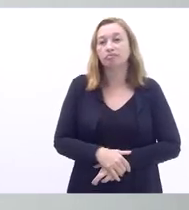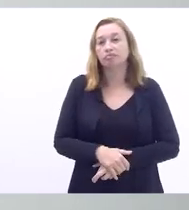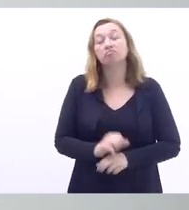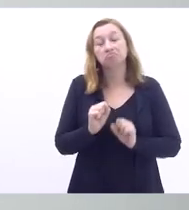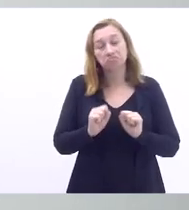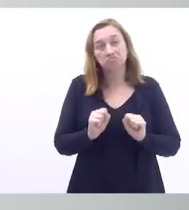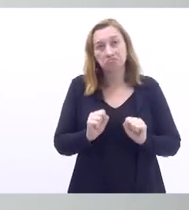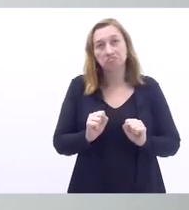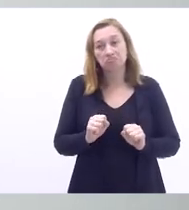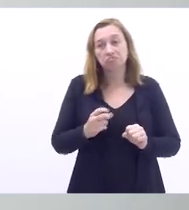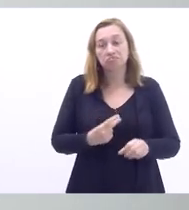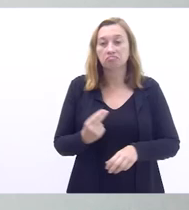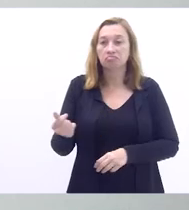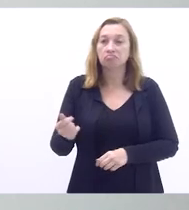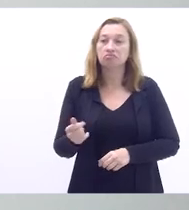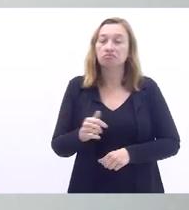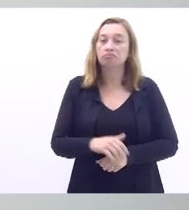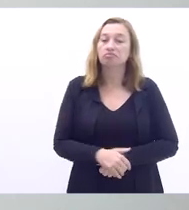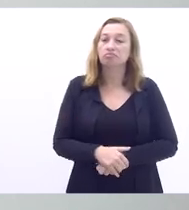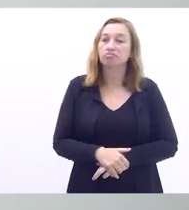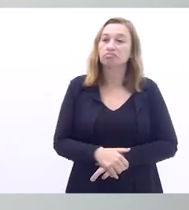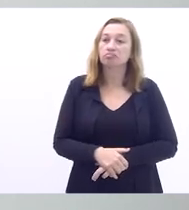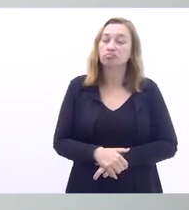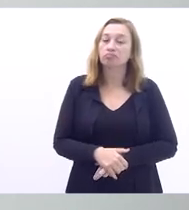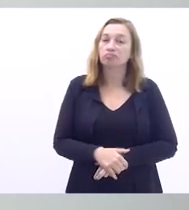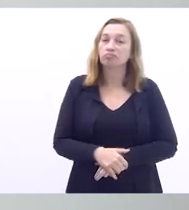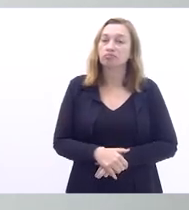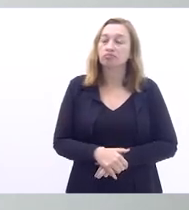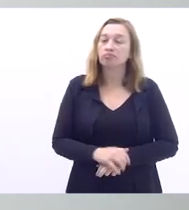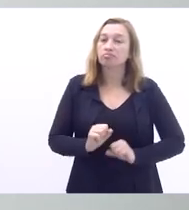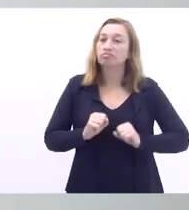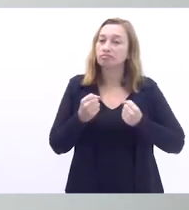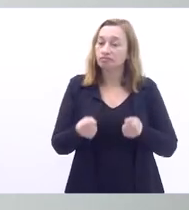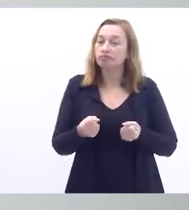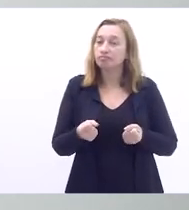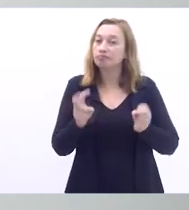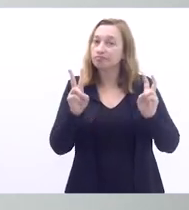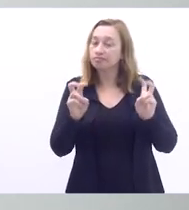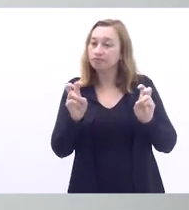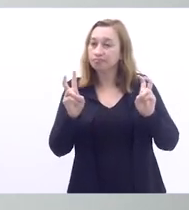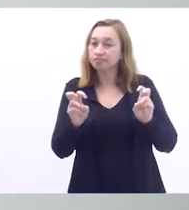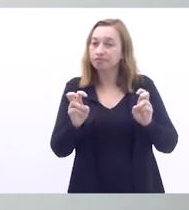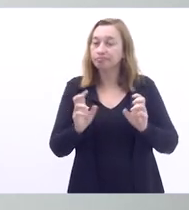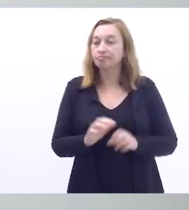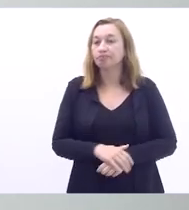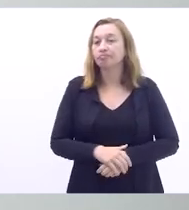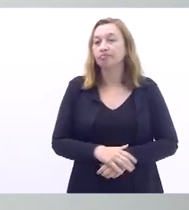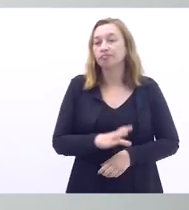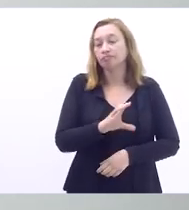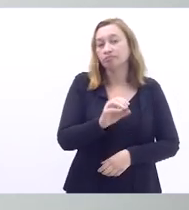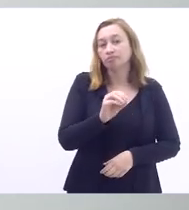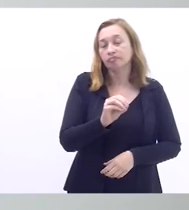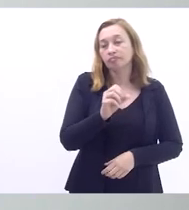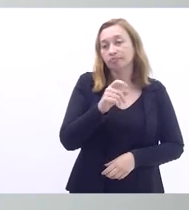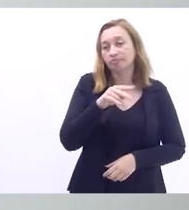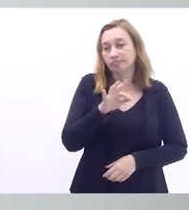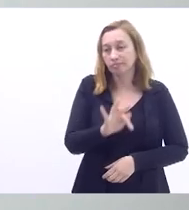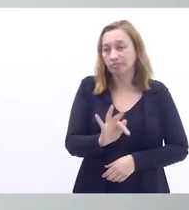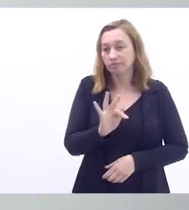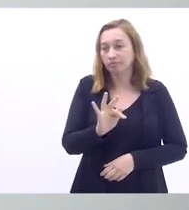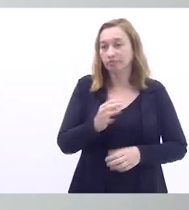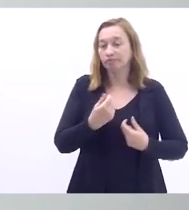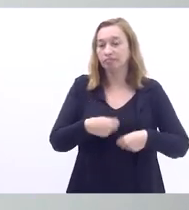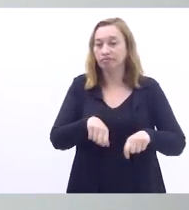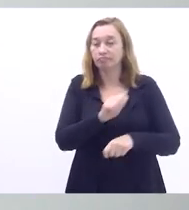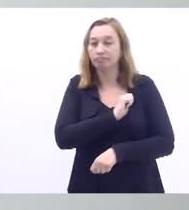poderia ser uma saída alguma coisa que eu queria reforçar essa questão da começar e do regime de apuração fiscal em